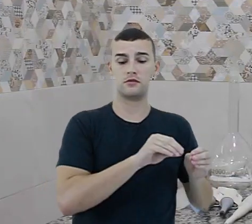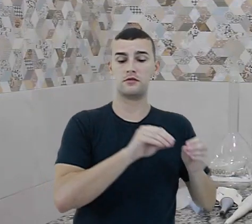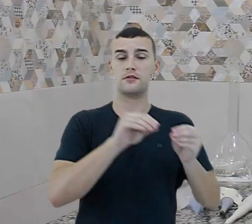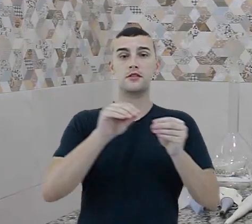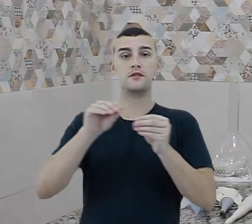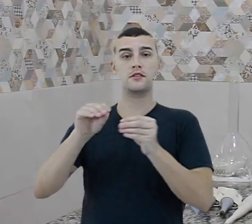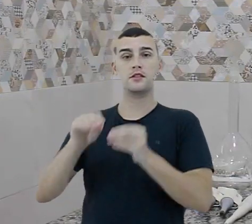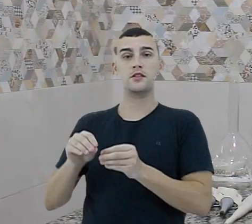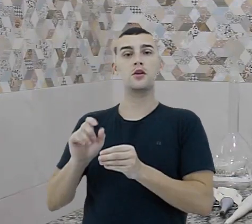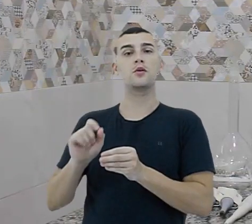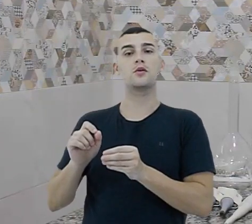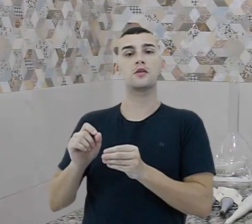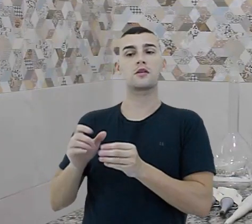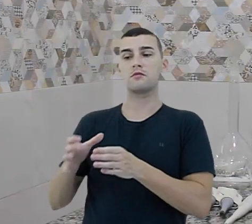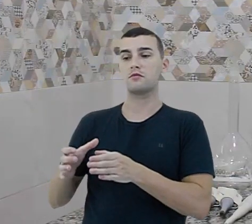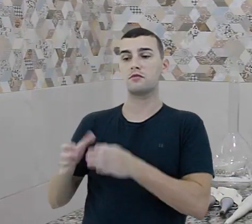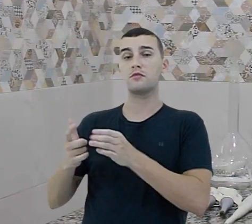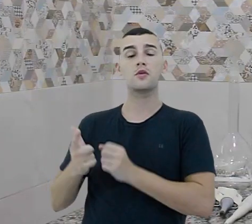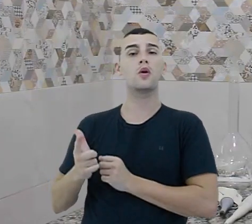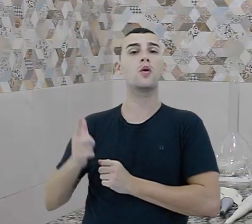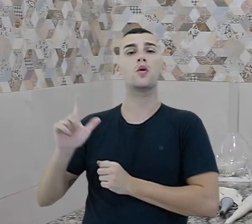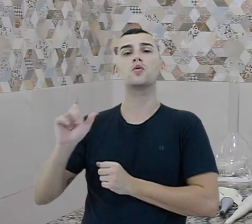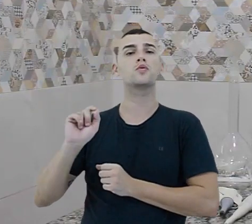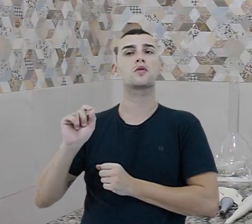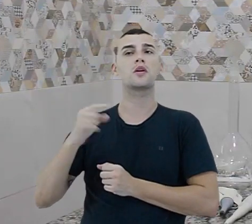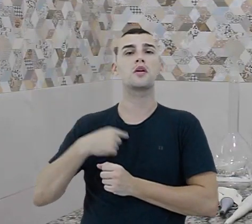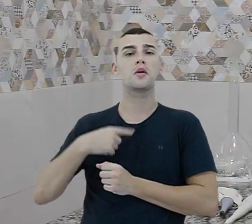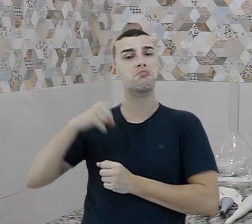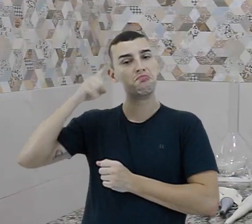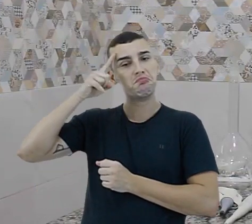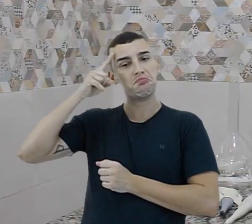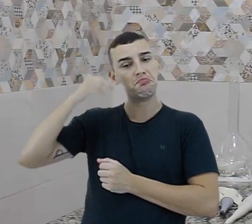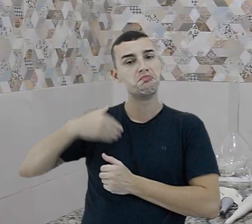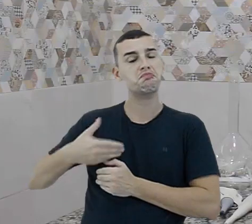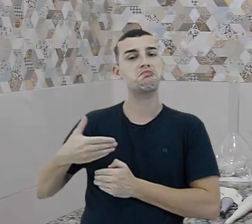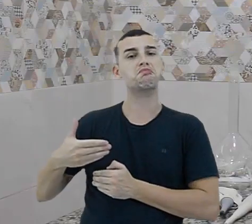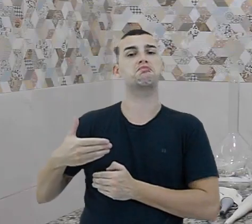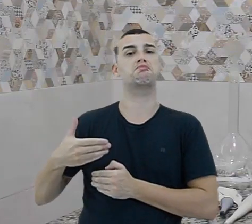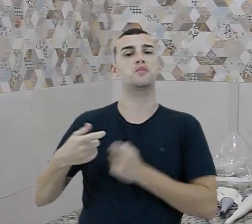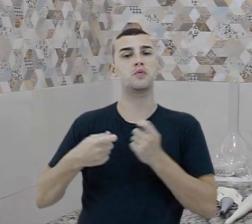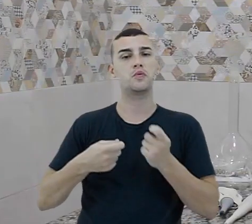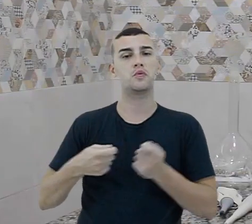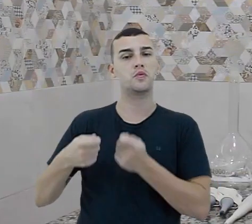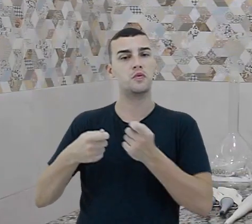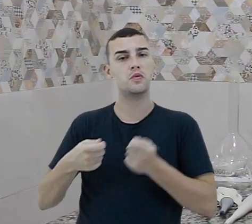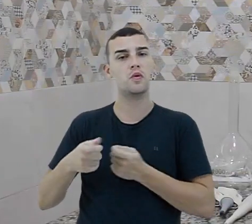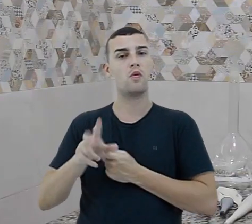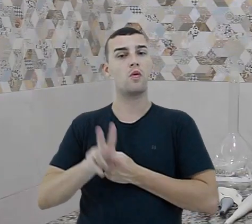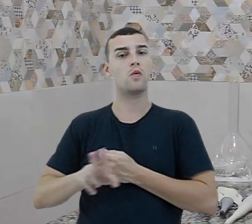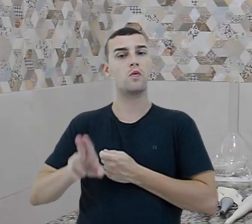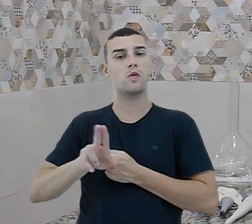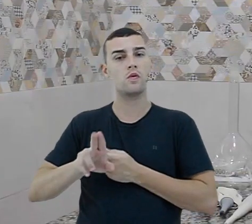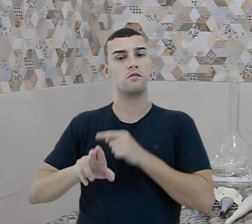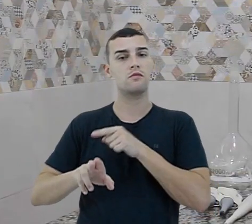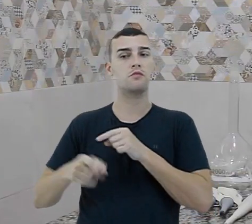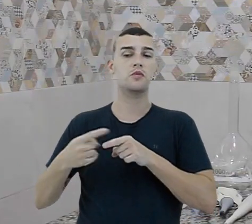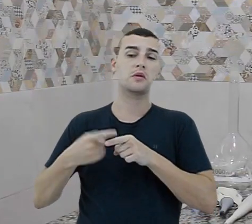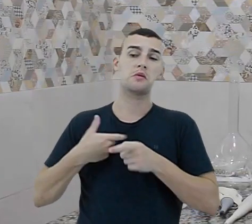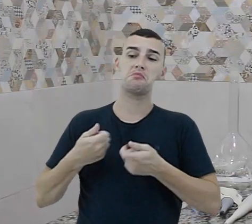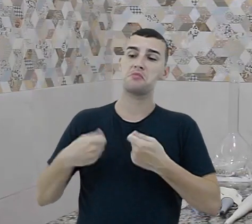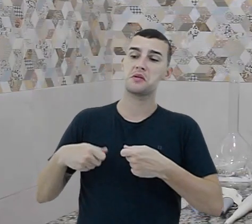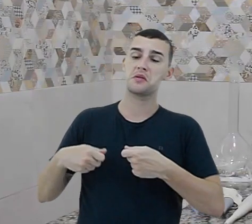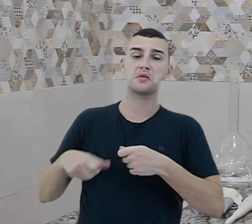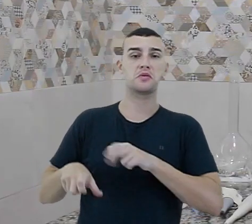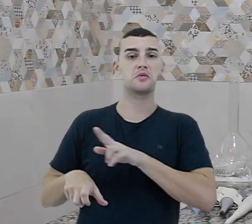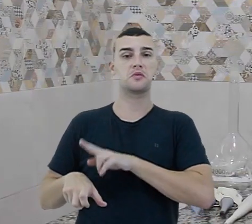transferir ela num frasco e esse frasco vai ser um frasco que frequentemente eu vou acessar para ter